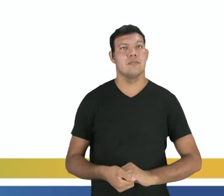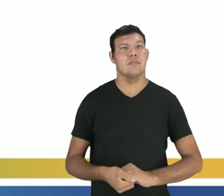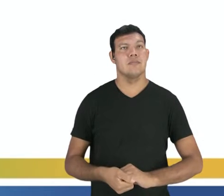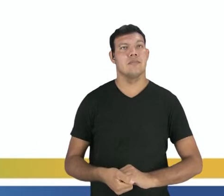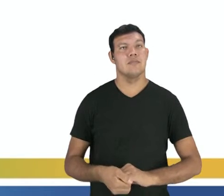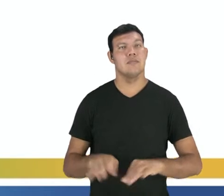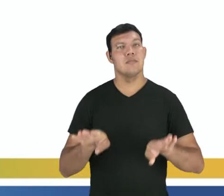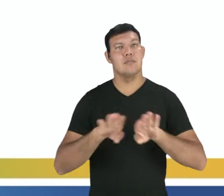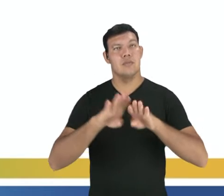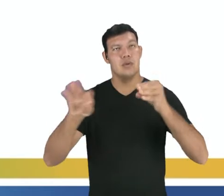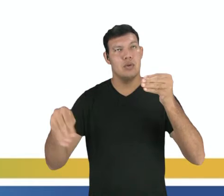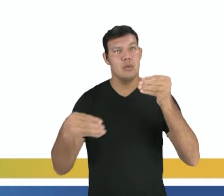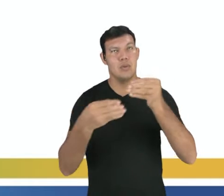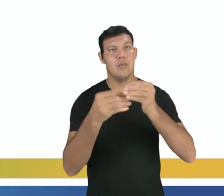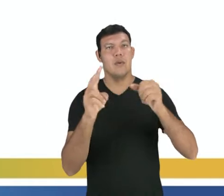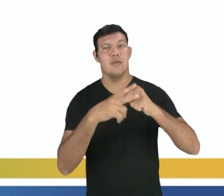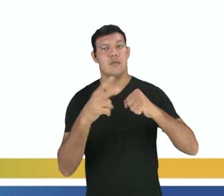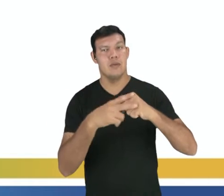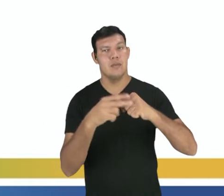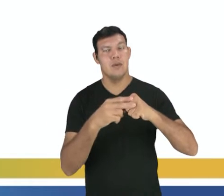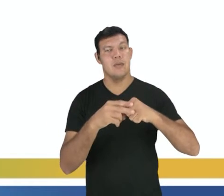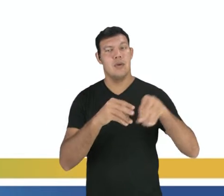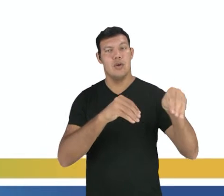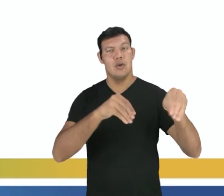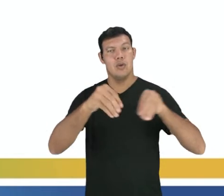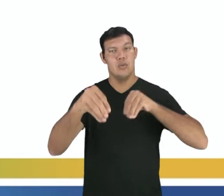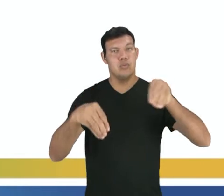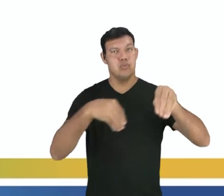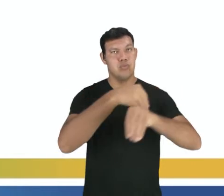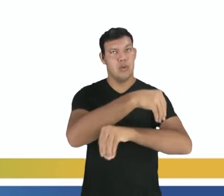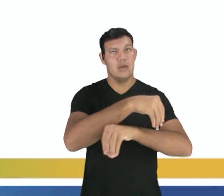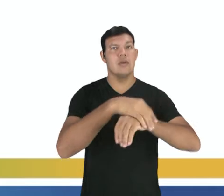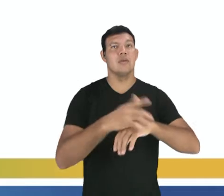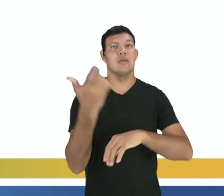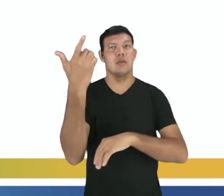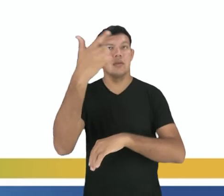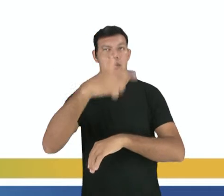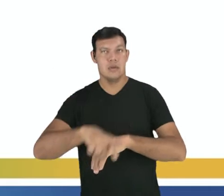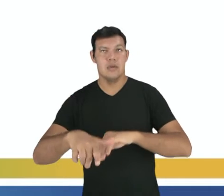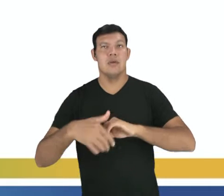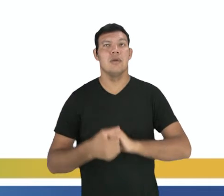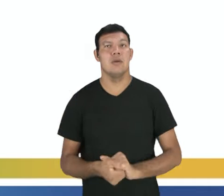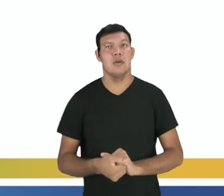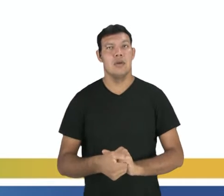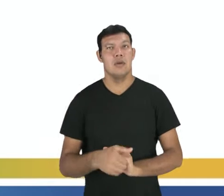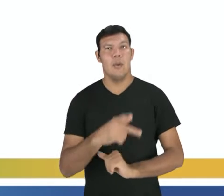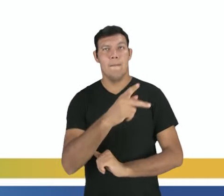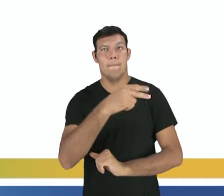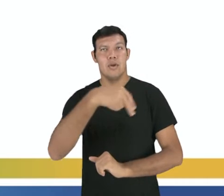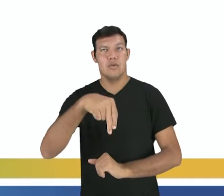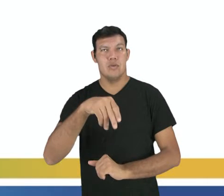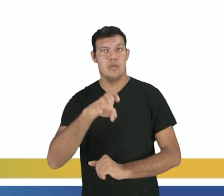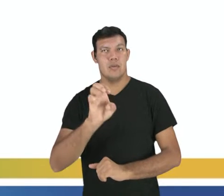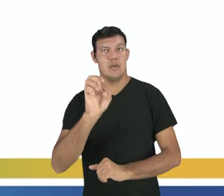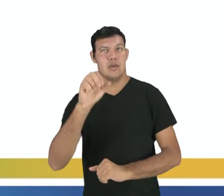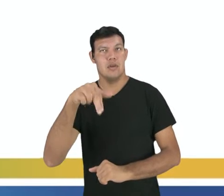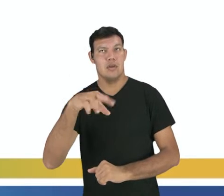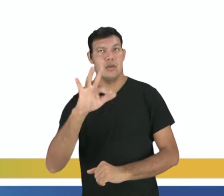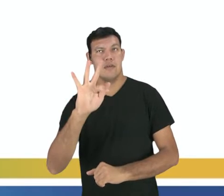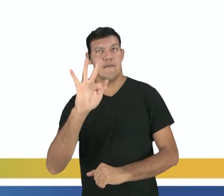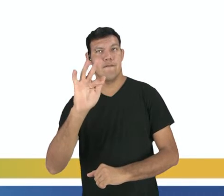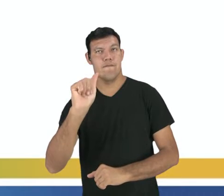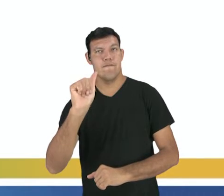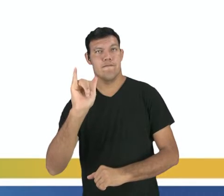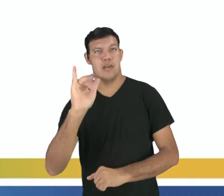Nos complementos verbais deslocados para o começo da frase, repetidos por pronome enfático. A Rosa, entreguei-a